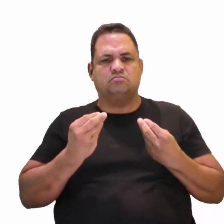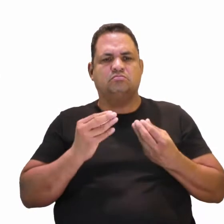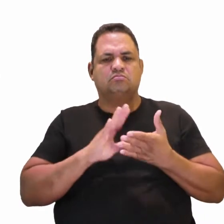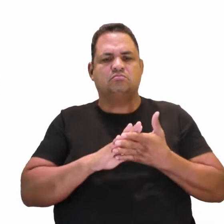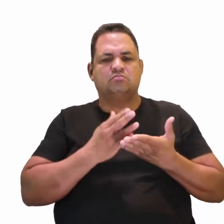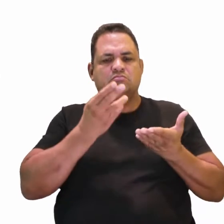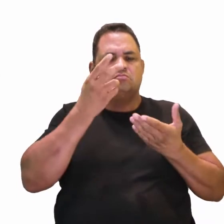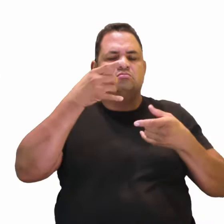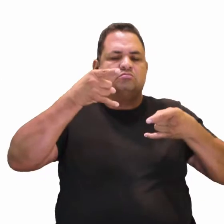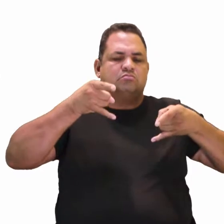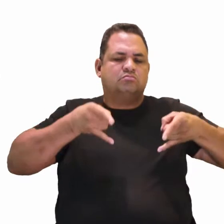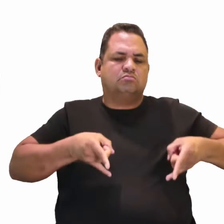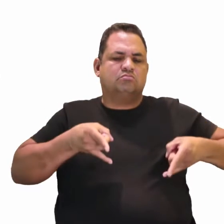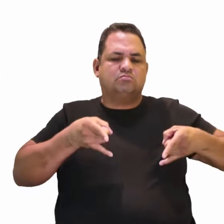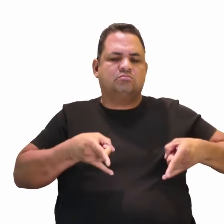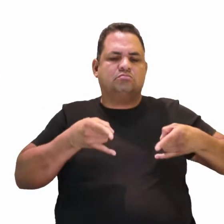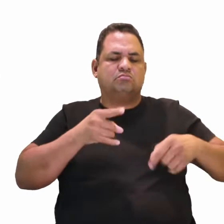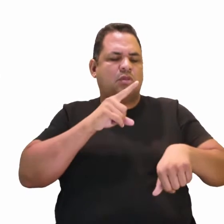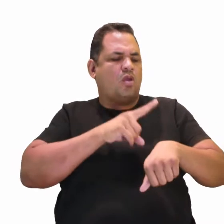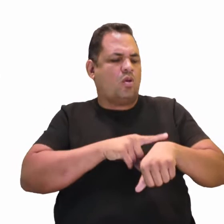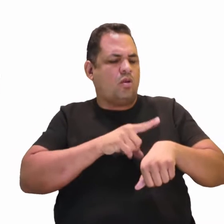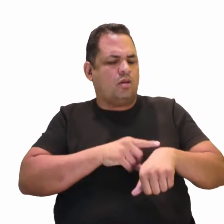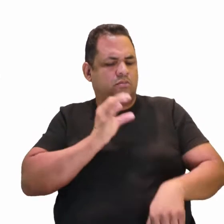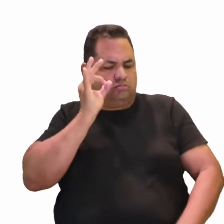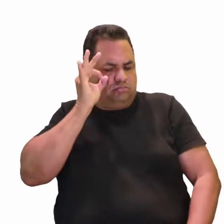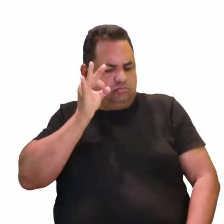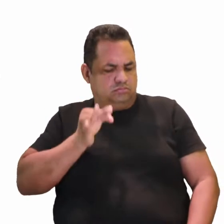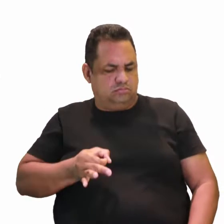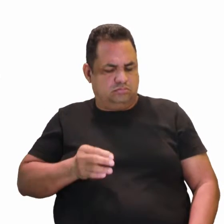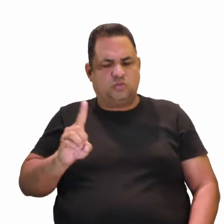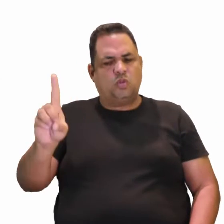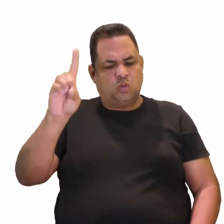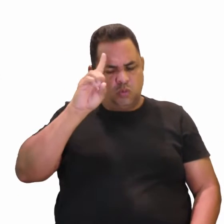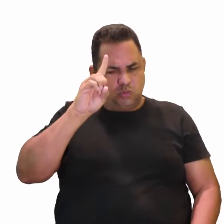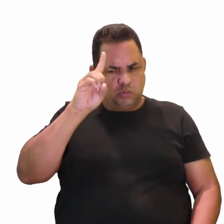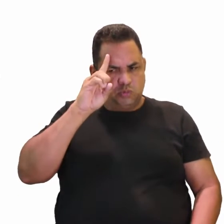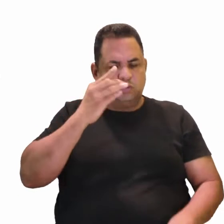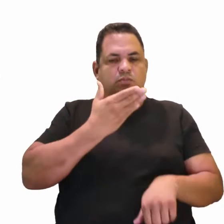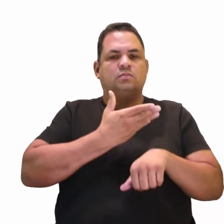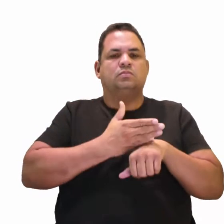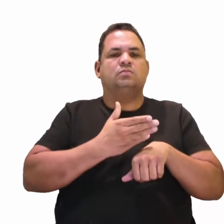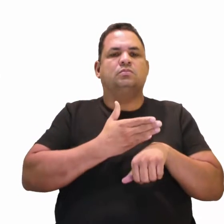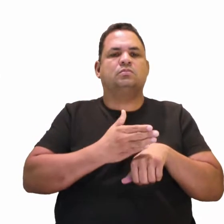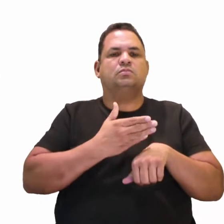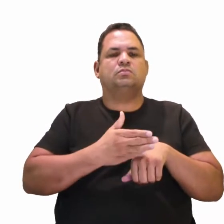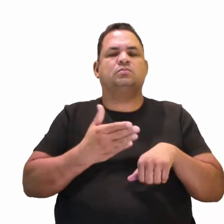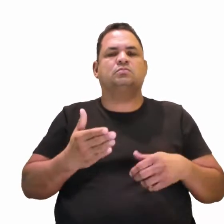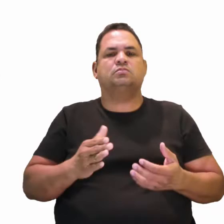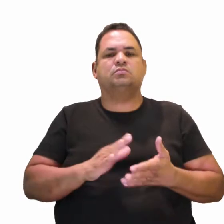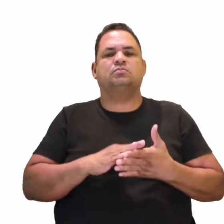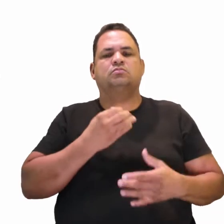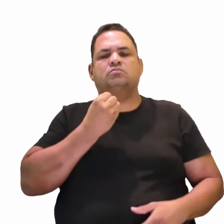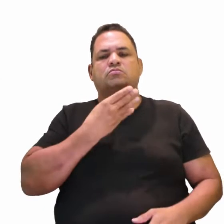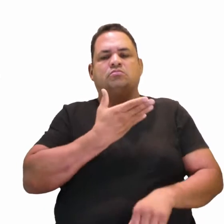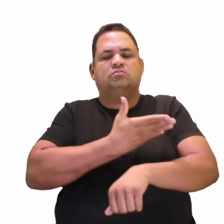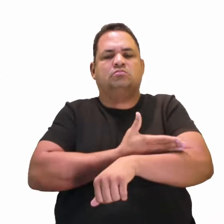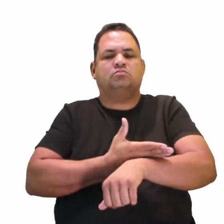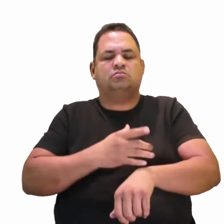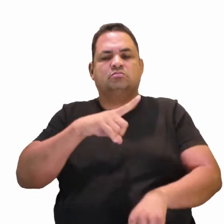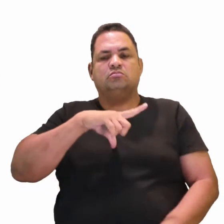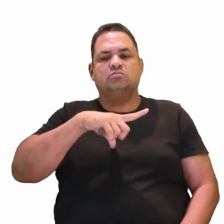para a cama no horário regular, todo dia, e praticar o quê? Bons hábitos